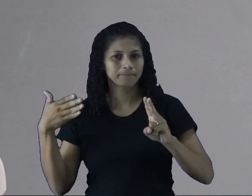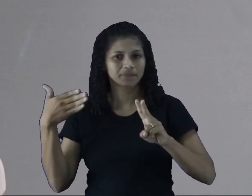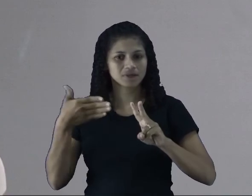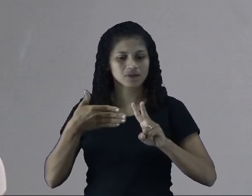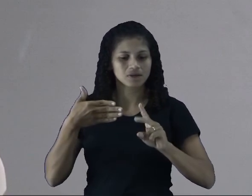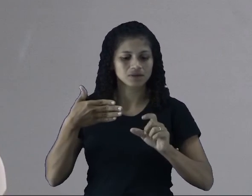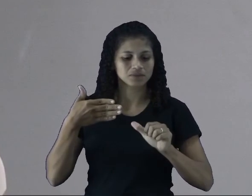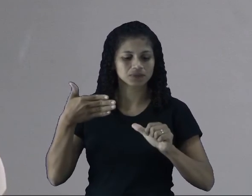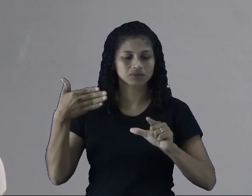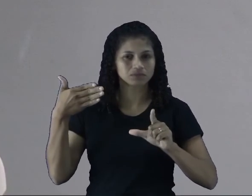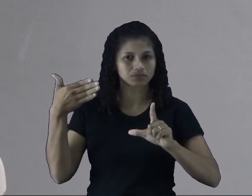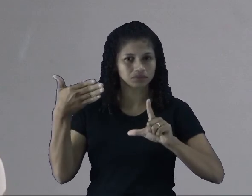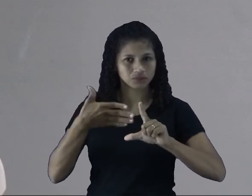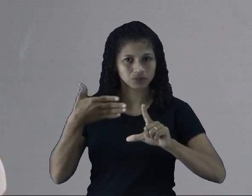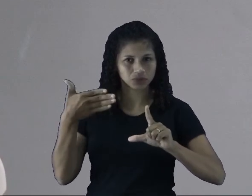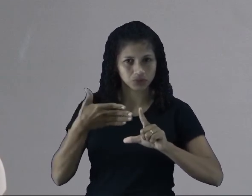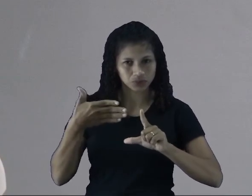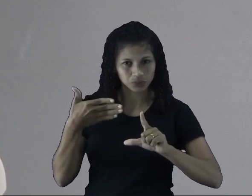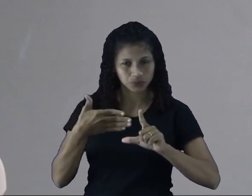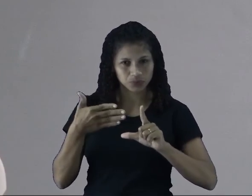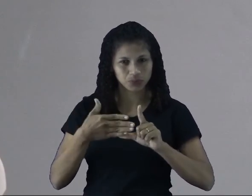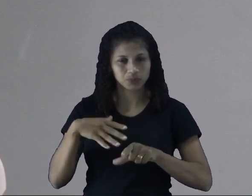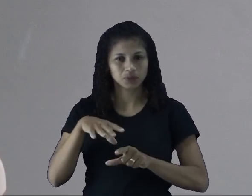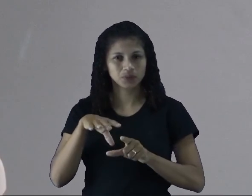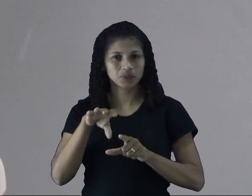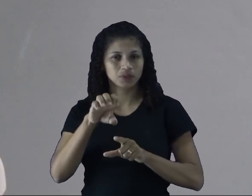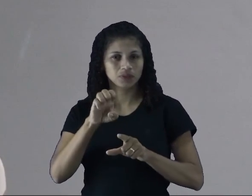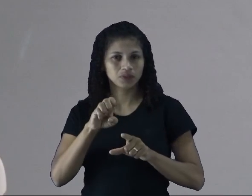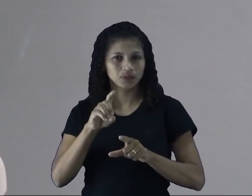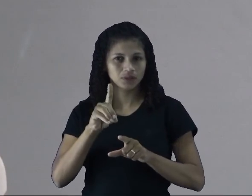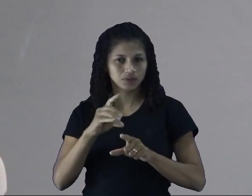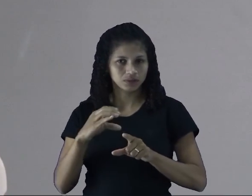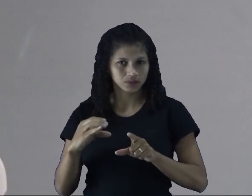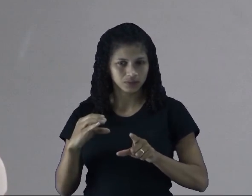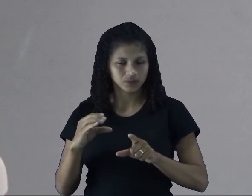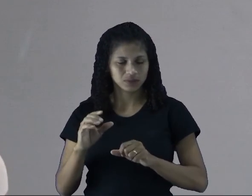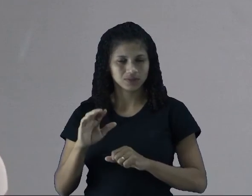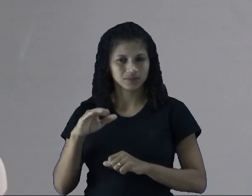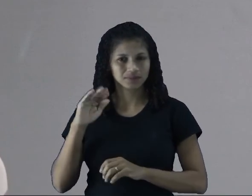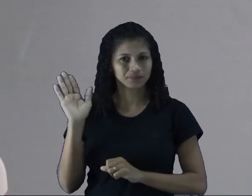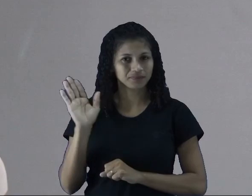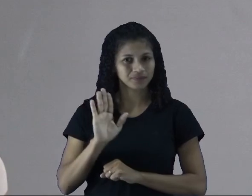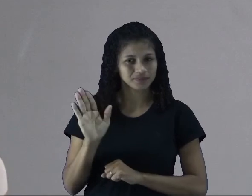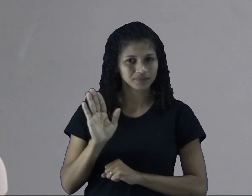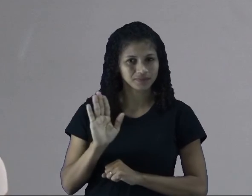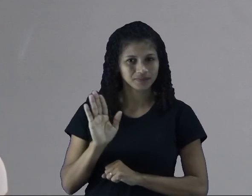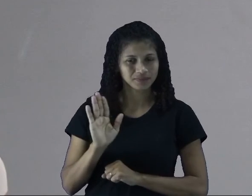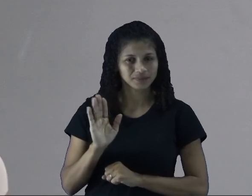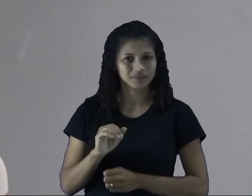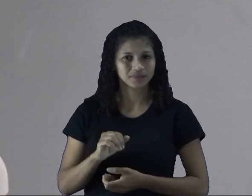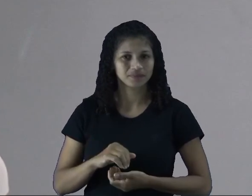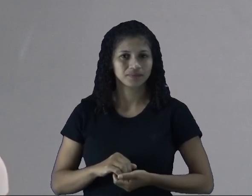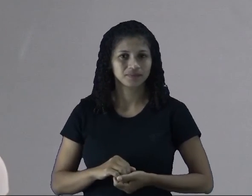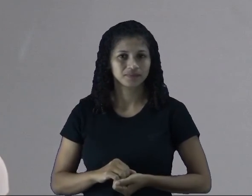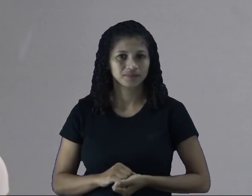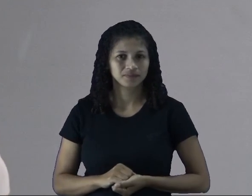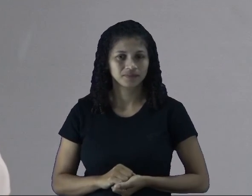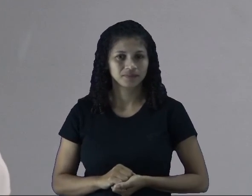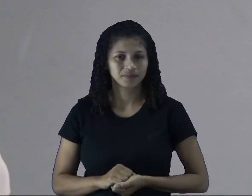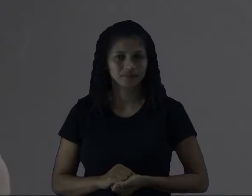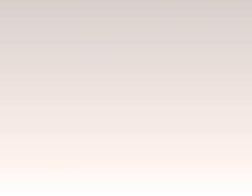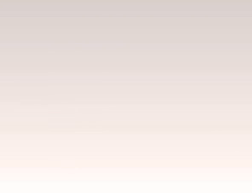para mais aulas, entre lá na plataforma Eduque e nós vemos na próxima aula. Um abraço e até a próxima!